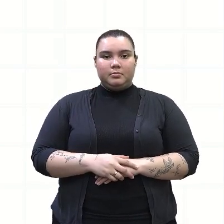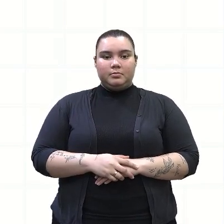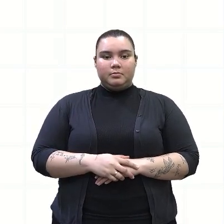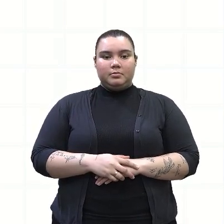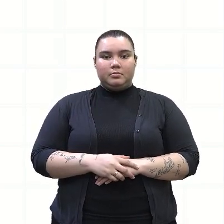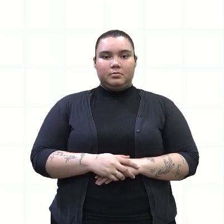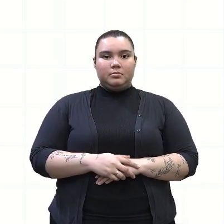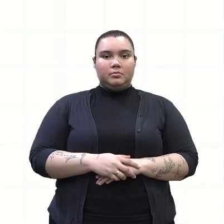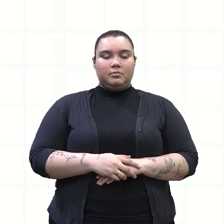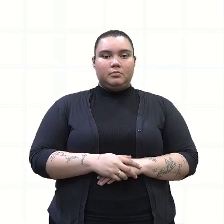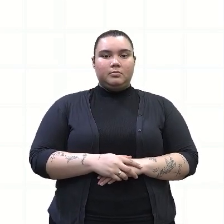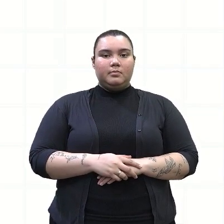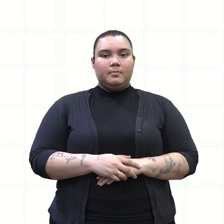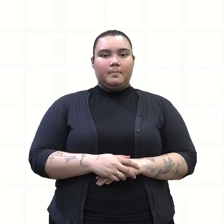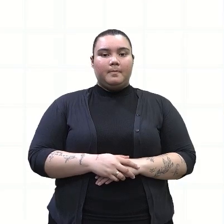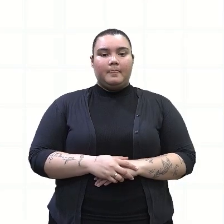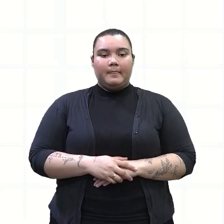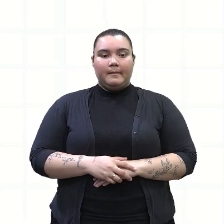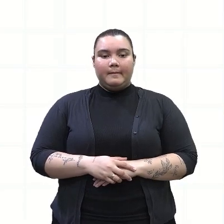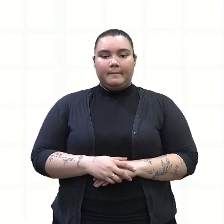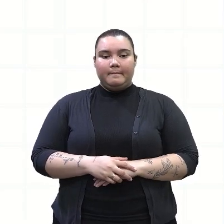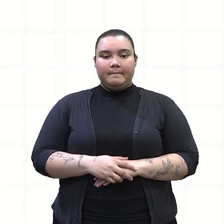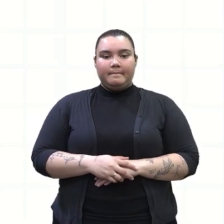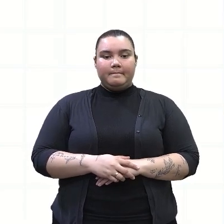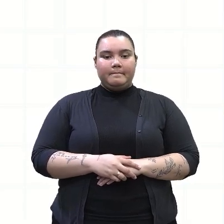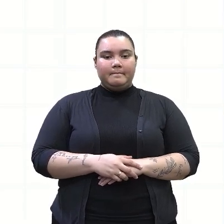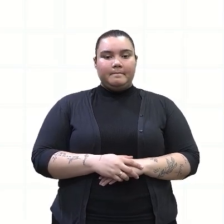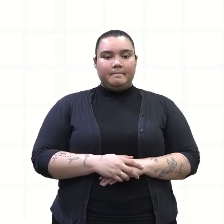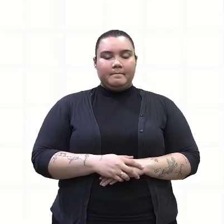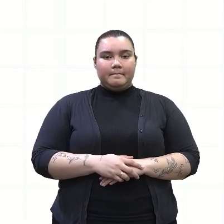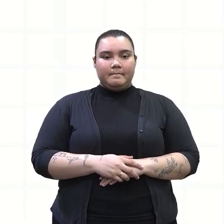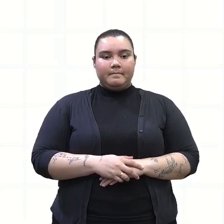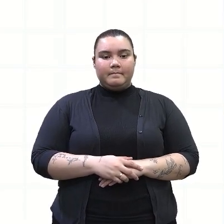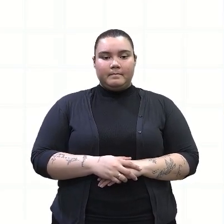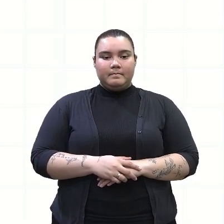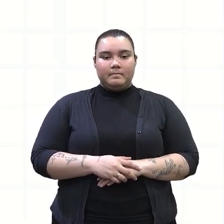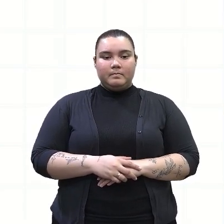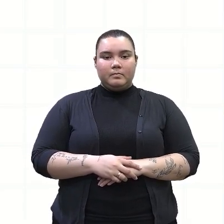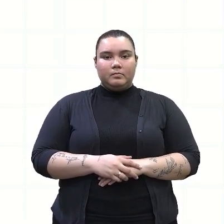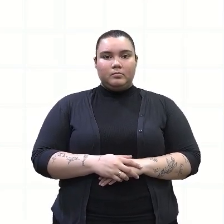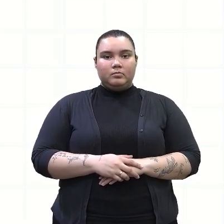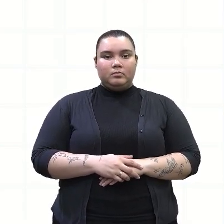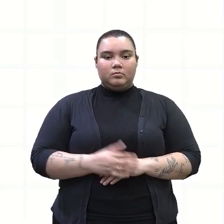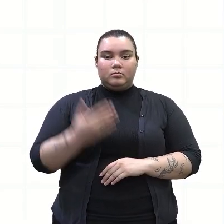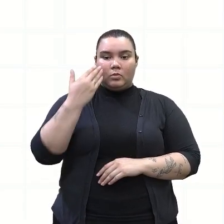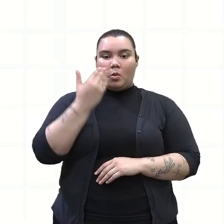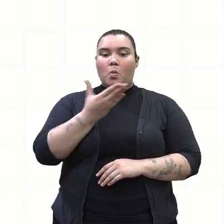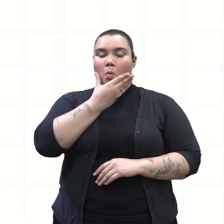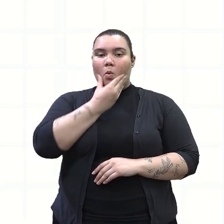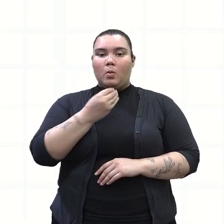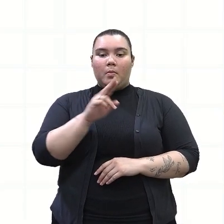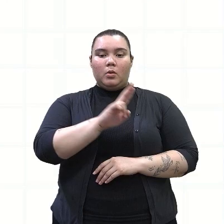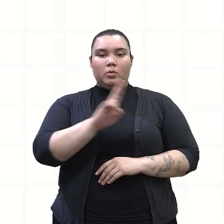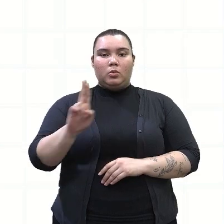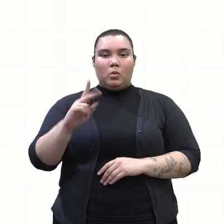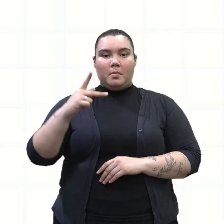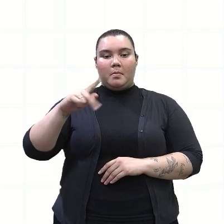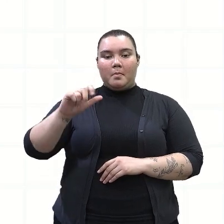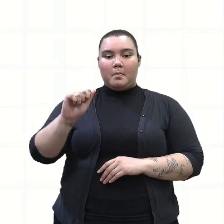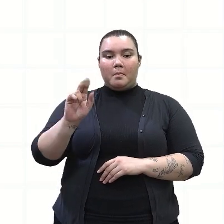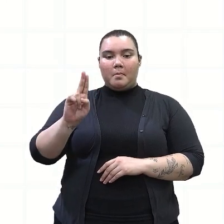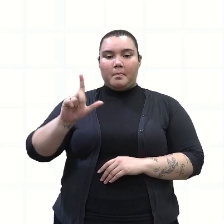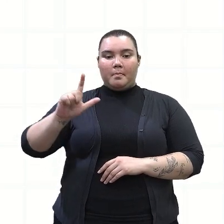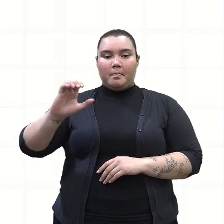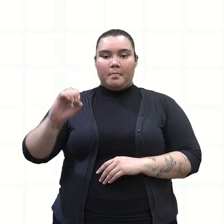married couple. Are Paulo Gabriel da Silva Barros, né? Que aqui é o Paulo. Este é o Paulo,